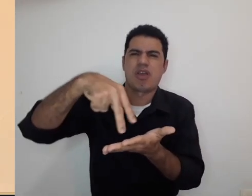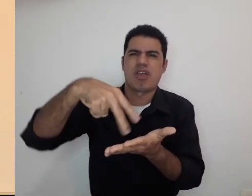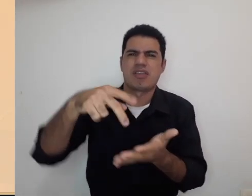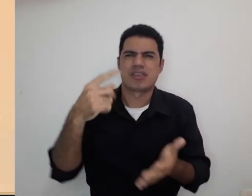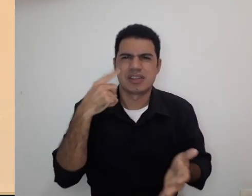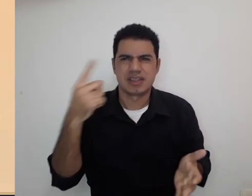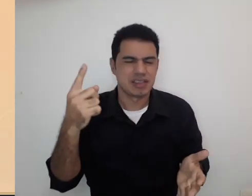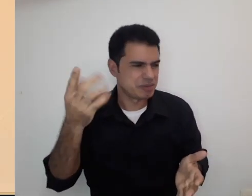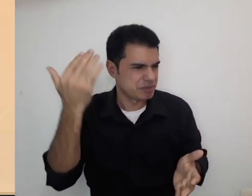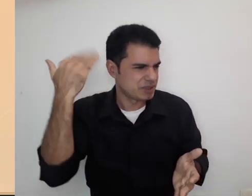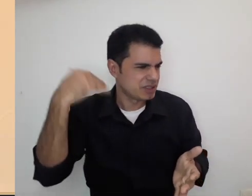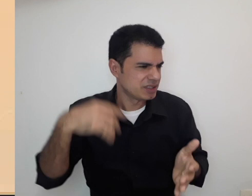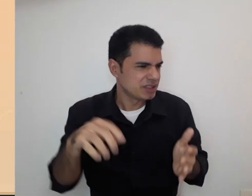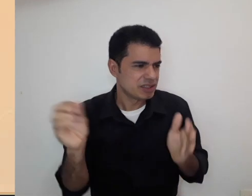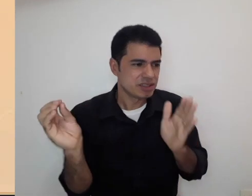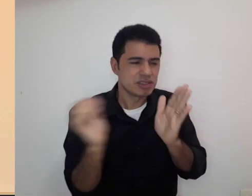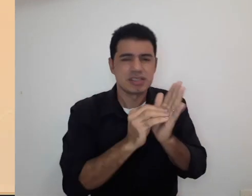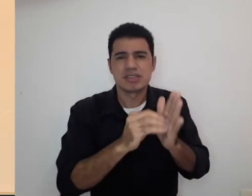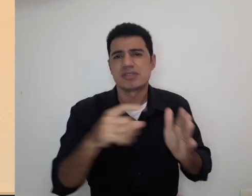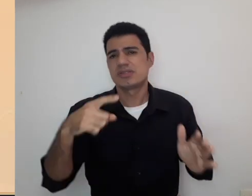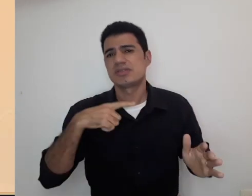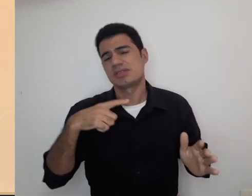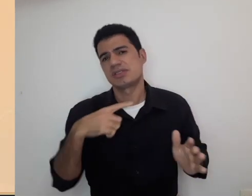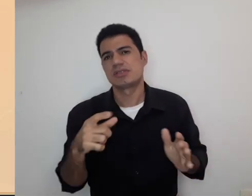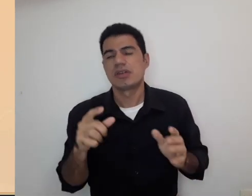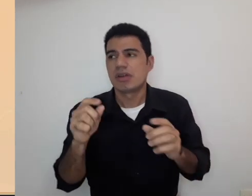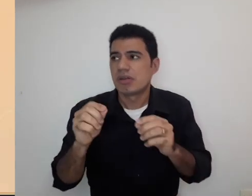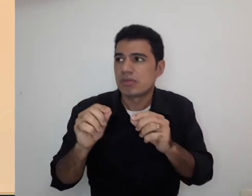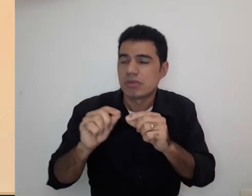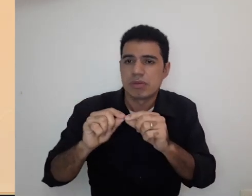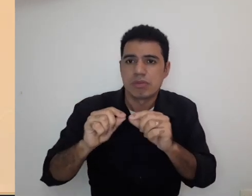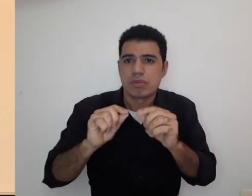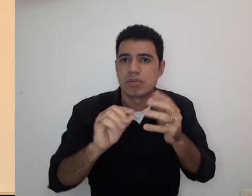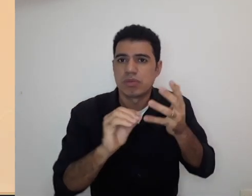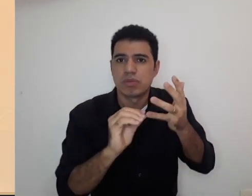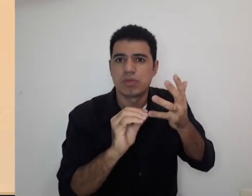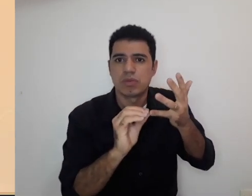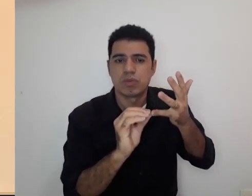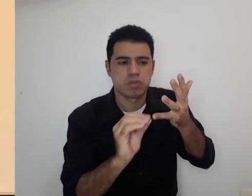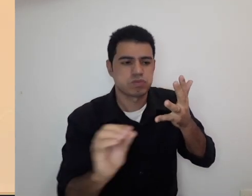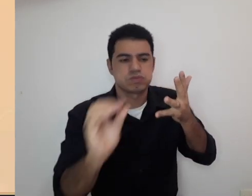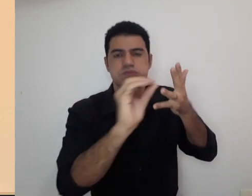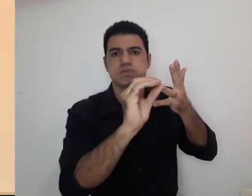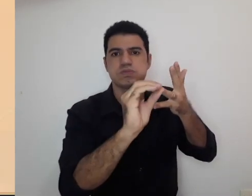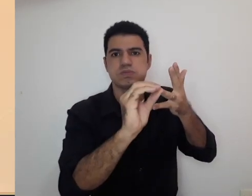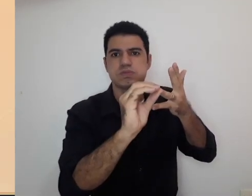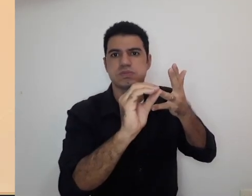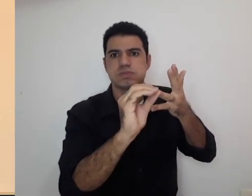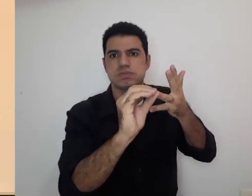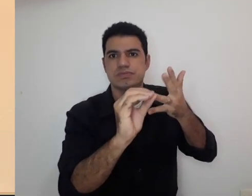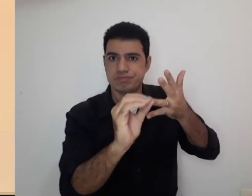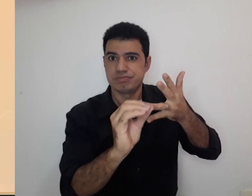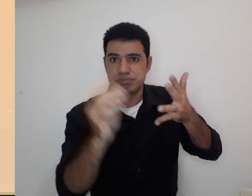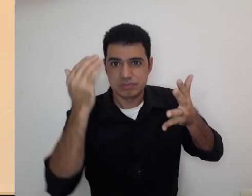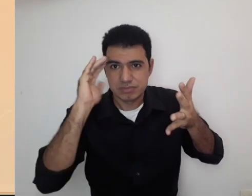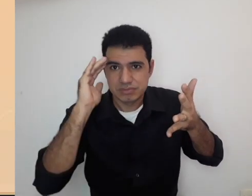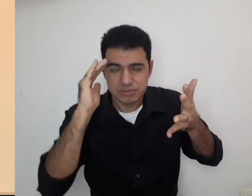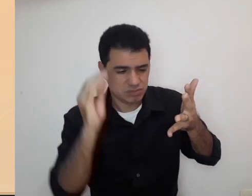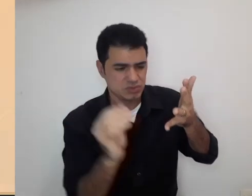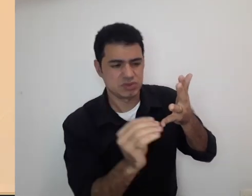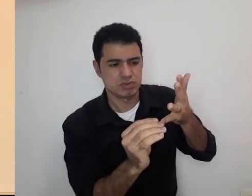cada frase aumentava gradativamente a altura dos sons, ou seja, as notas subiam em